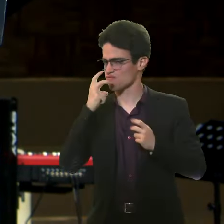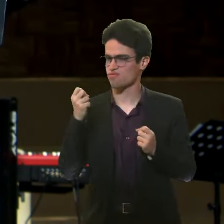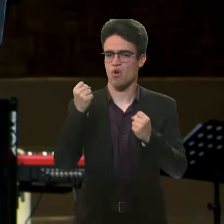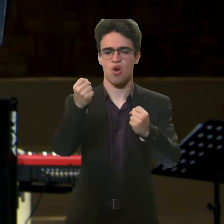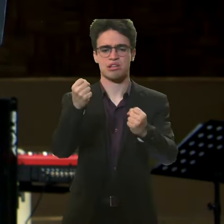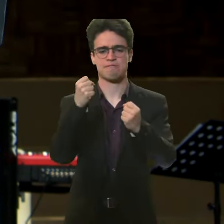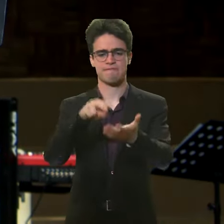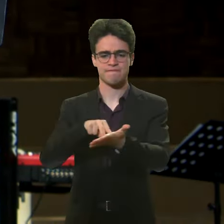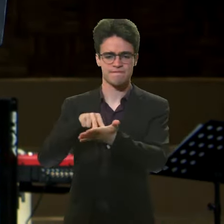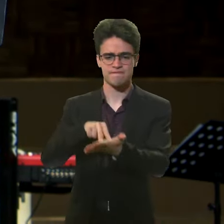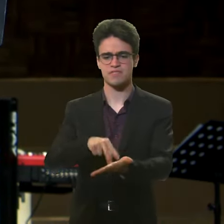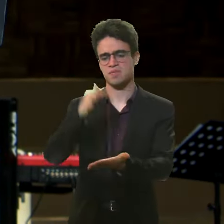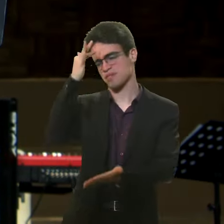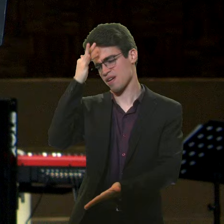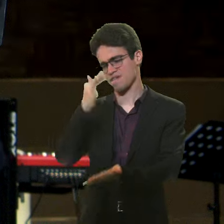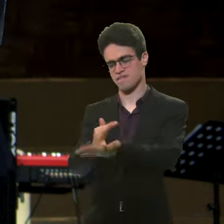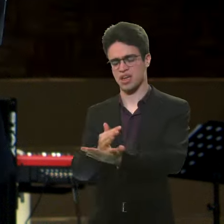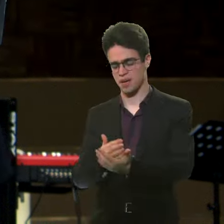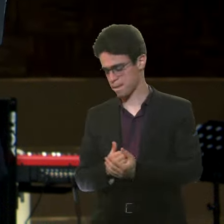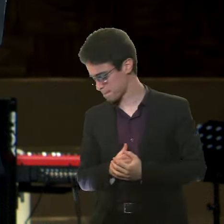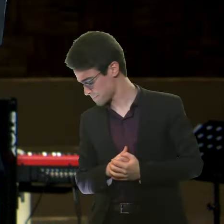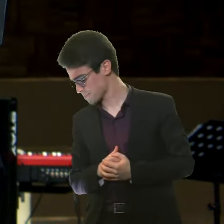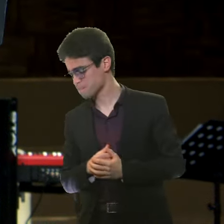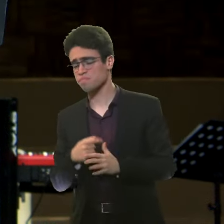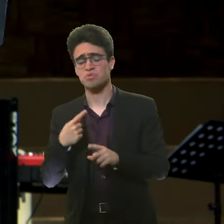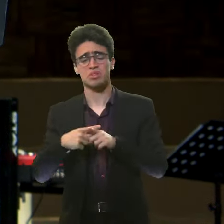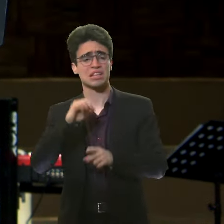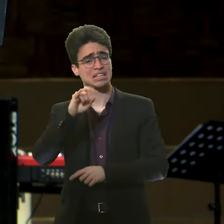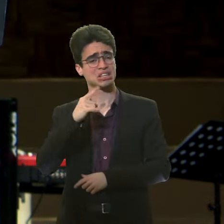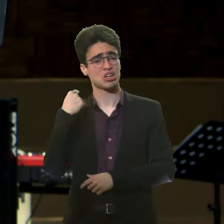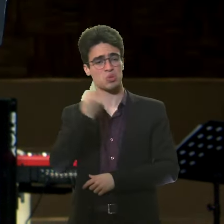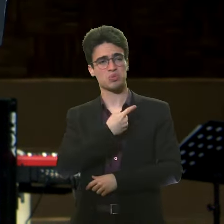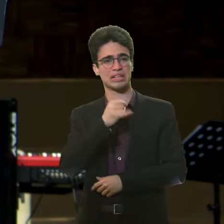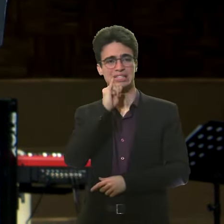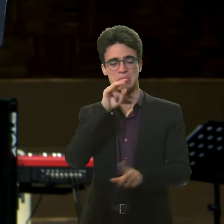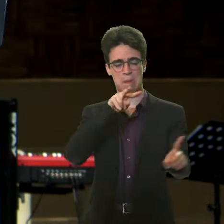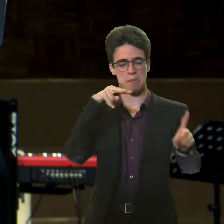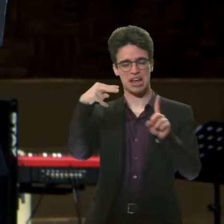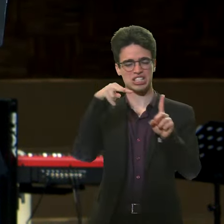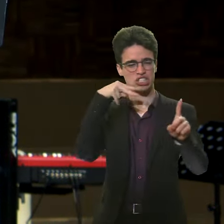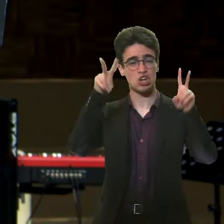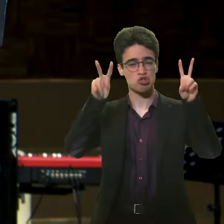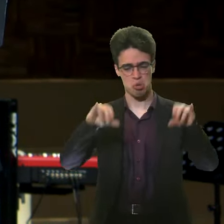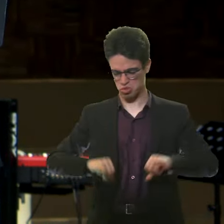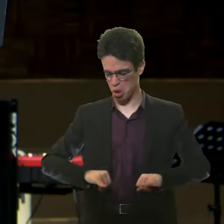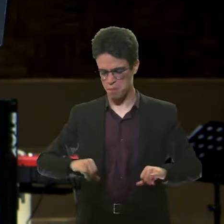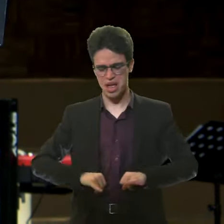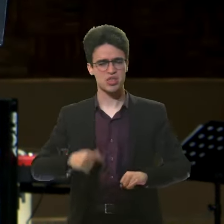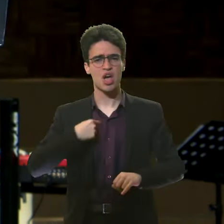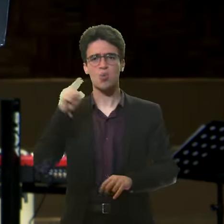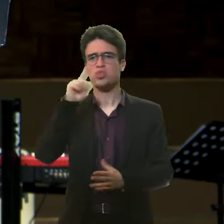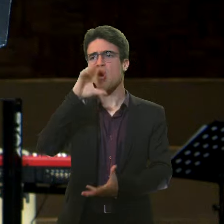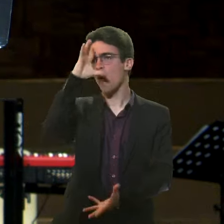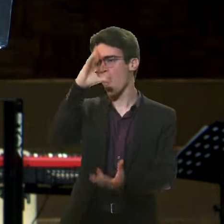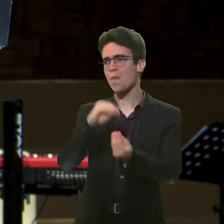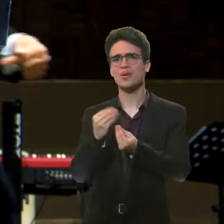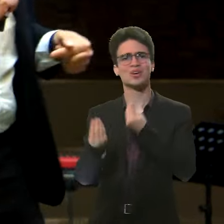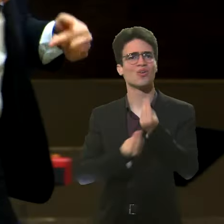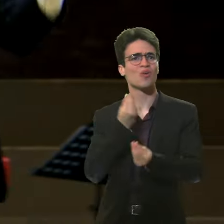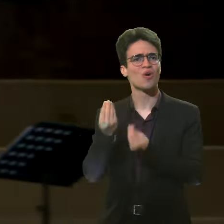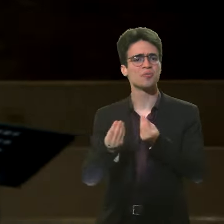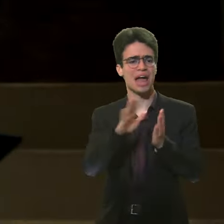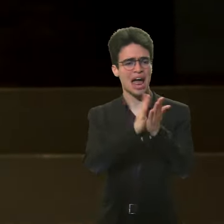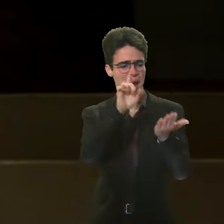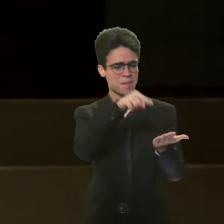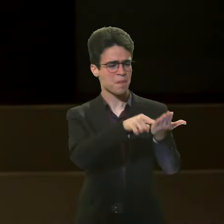não tivermos uma visão correta acerca do sofrimento, preste atenção nisso, todo mundo sofre. Se você não entender o que a Bíblia fala sobre sofrimento,